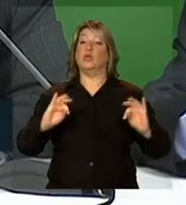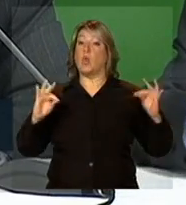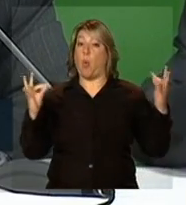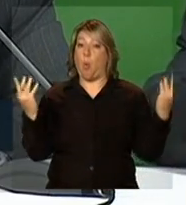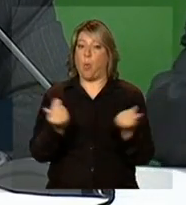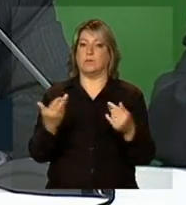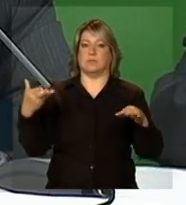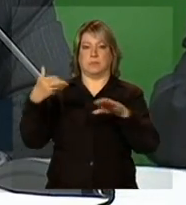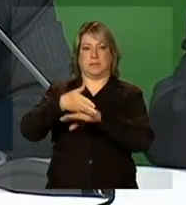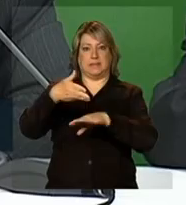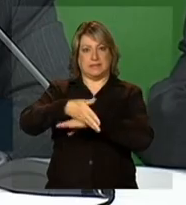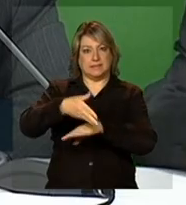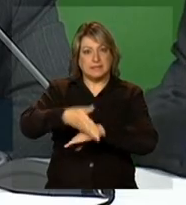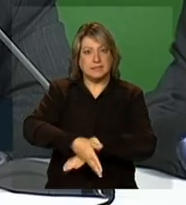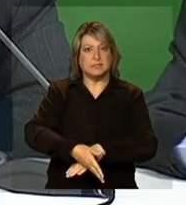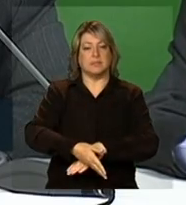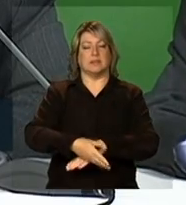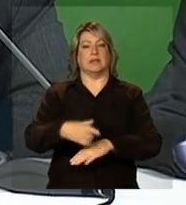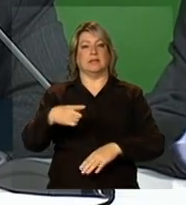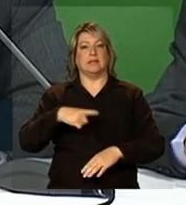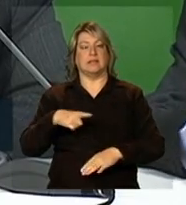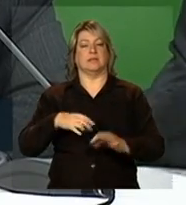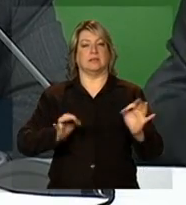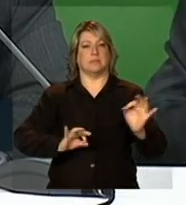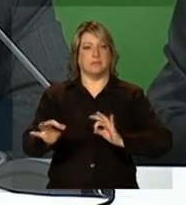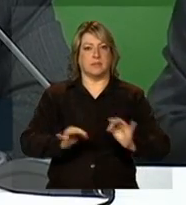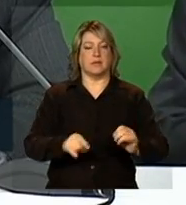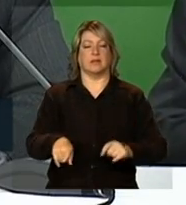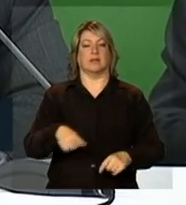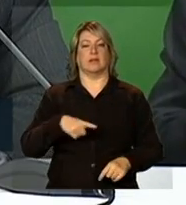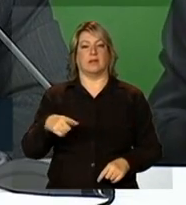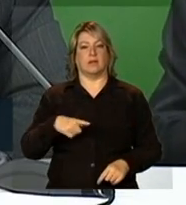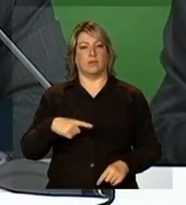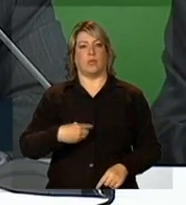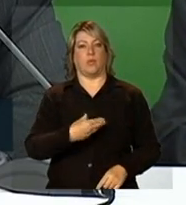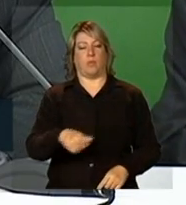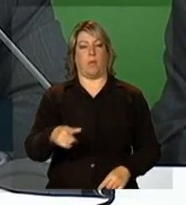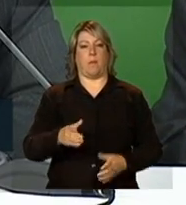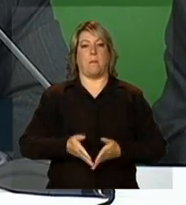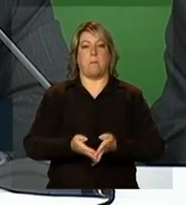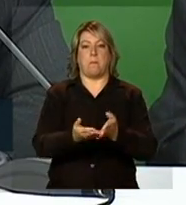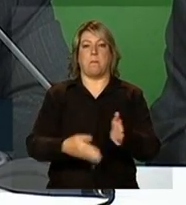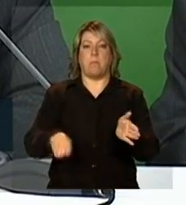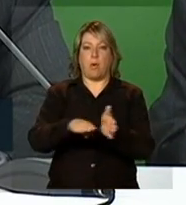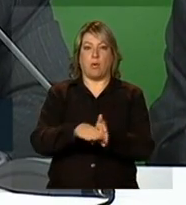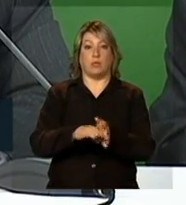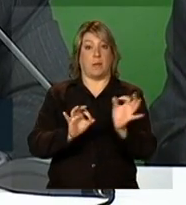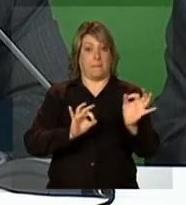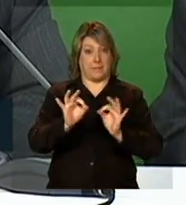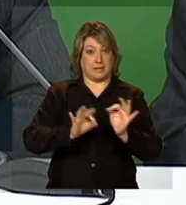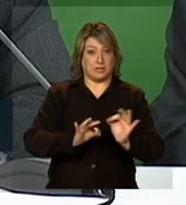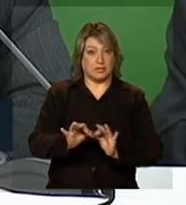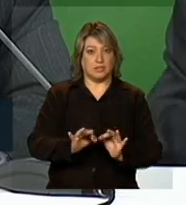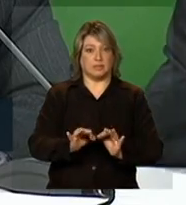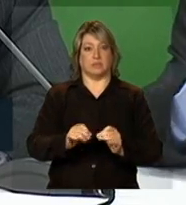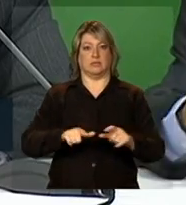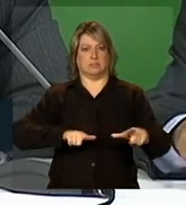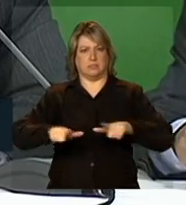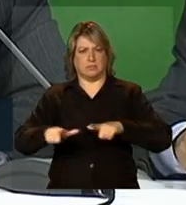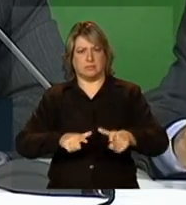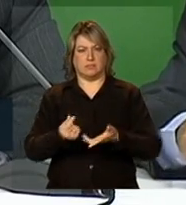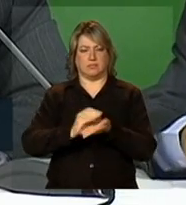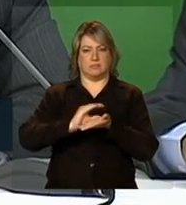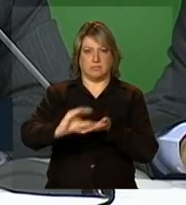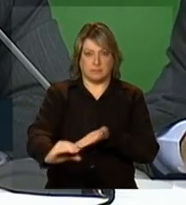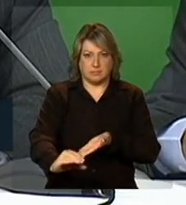participem, né, da administração e do planejamento do porto. Planejar, gerir e